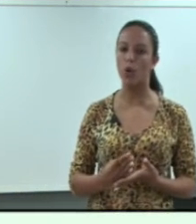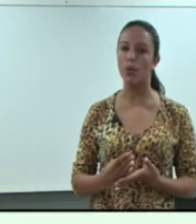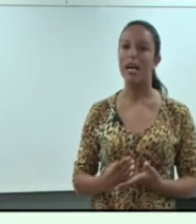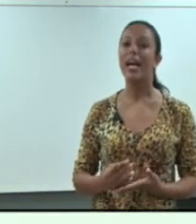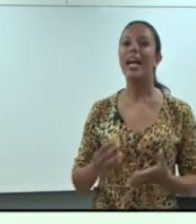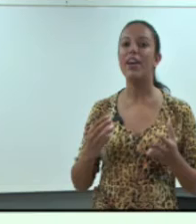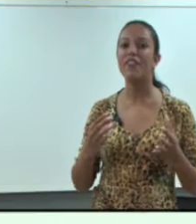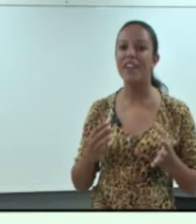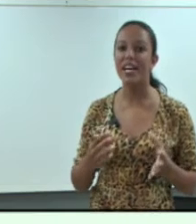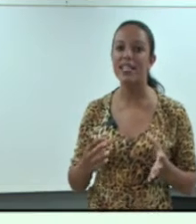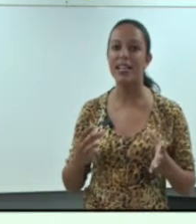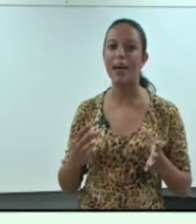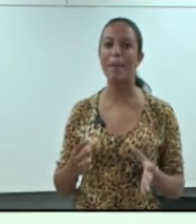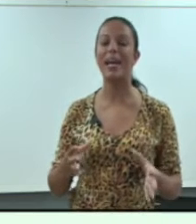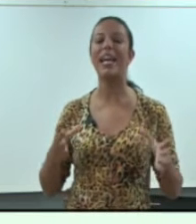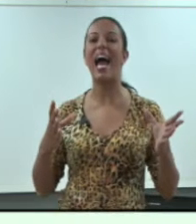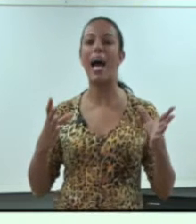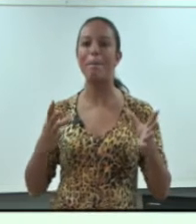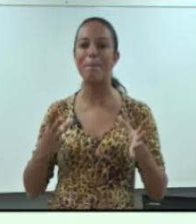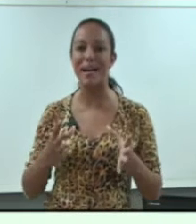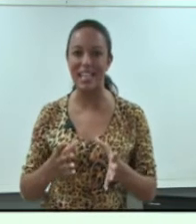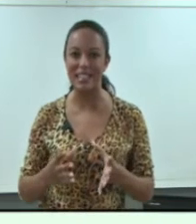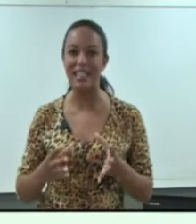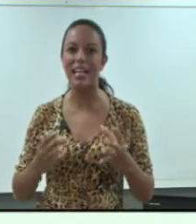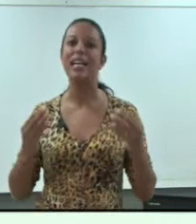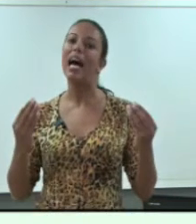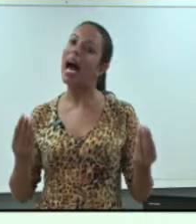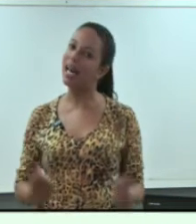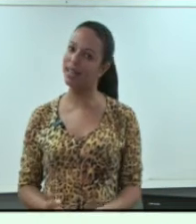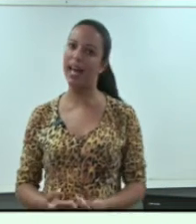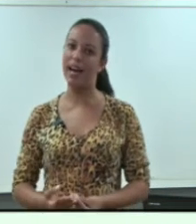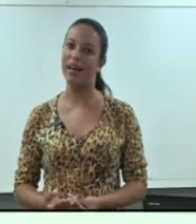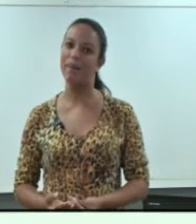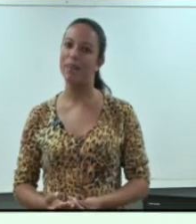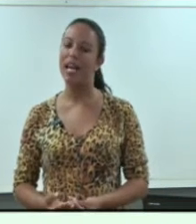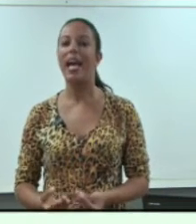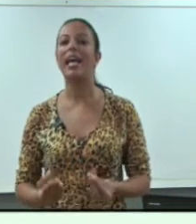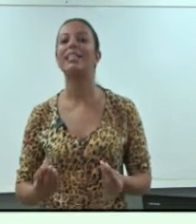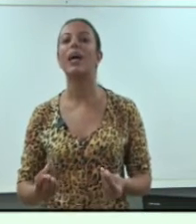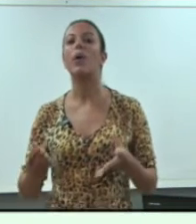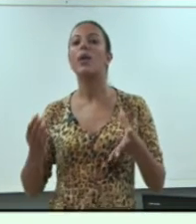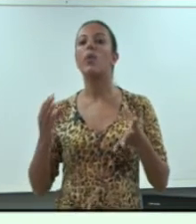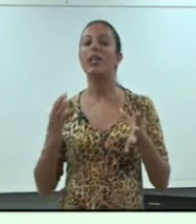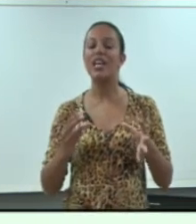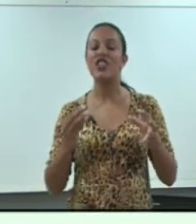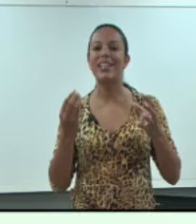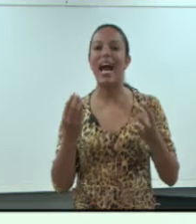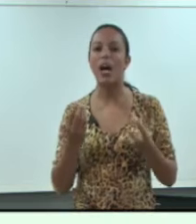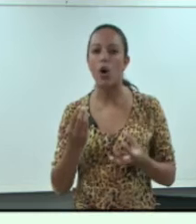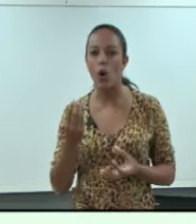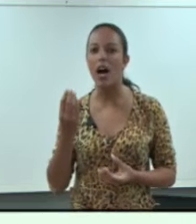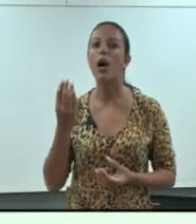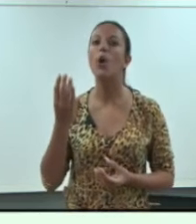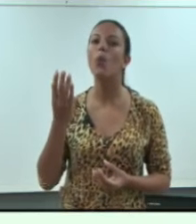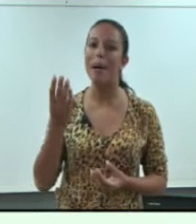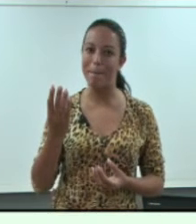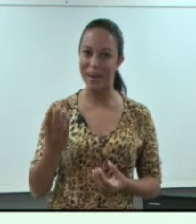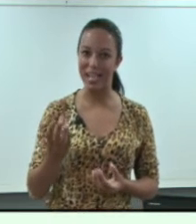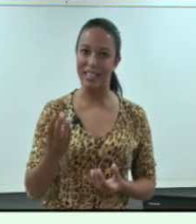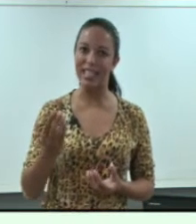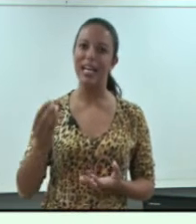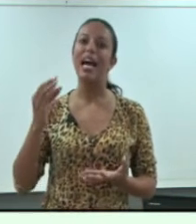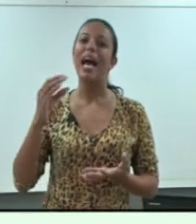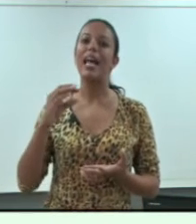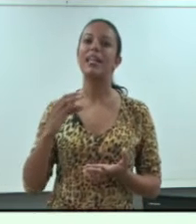do solo e fixa também a planta a terra então quando a gente a Goa